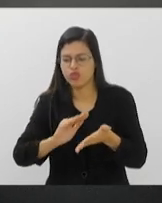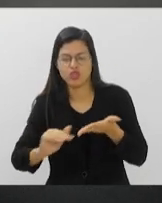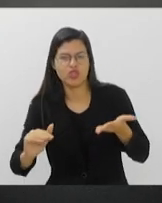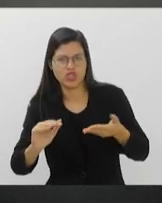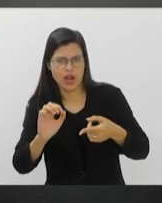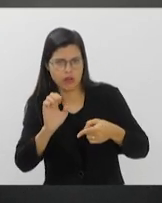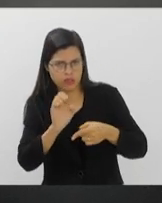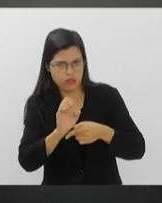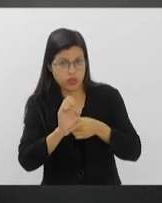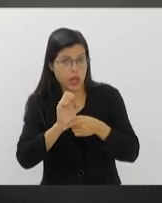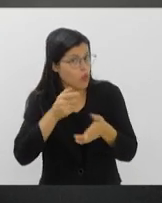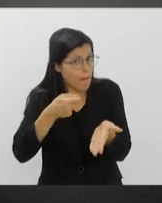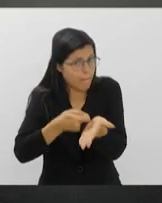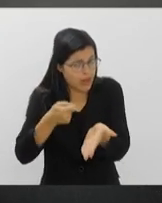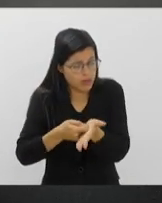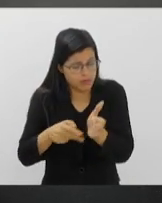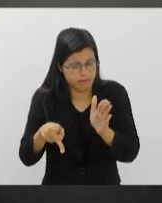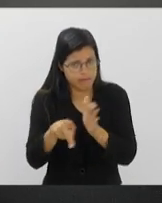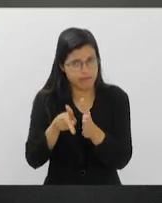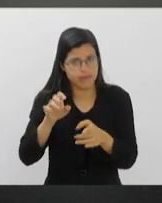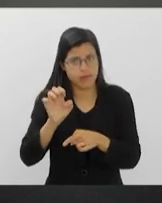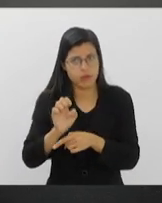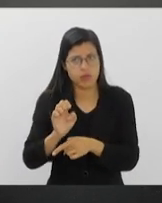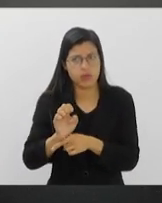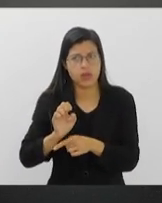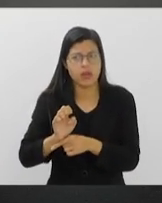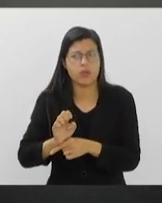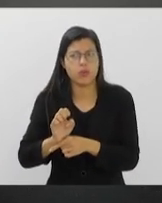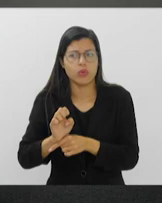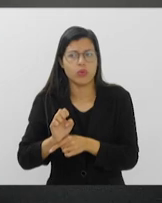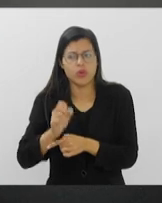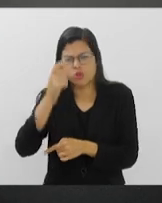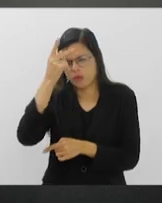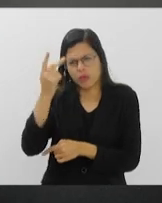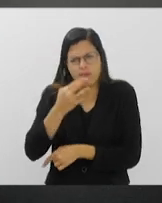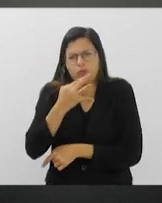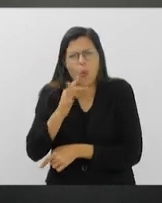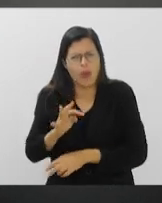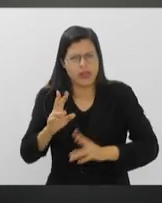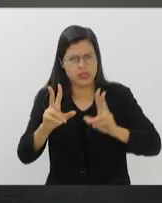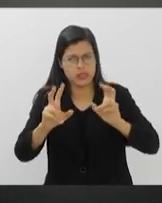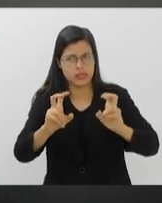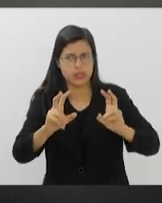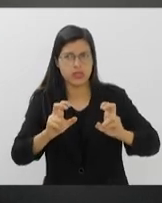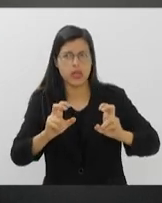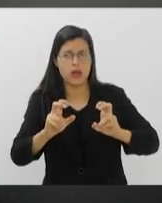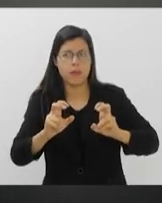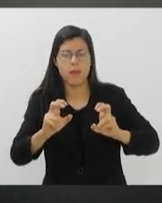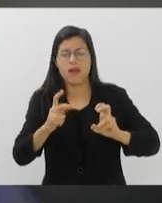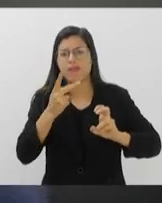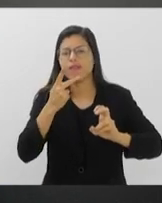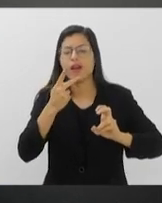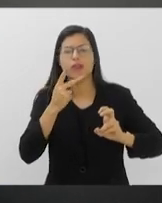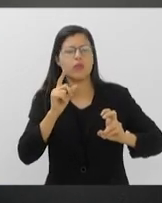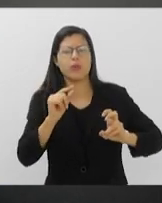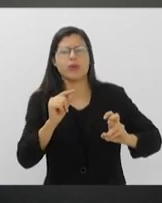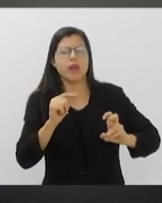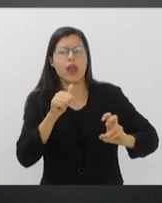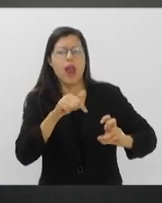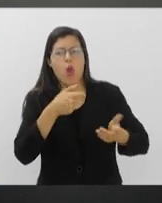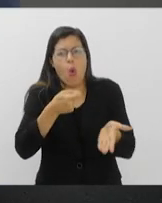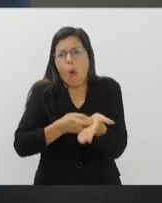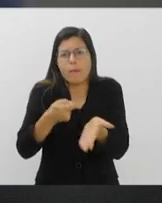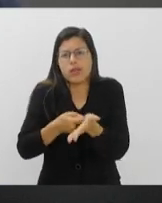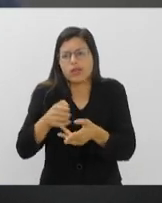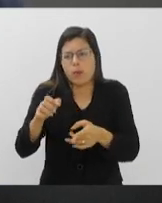obrigação que é uma visão equivocada porque quem também não conhece do tema e a gente ouve is pessoas que integram conselho de jeito falam Não isso daí é obrigação do